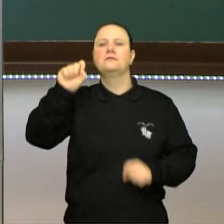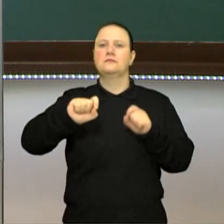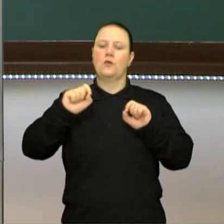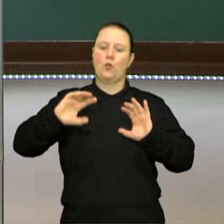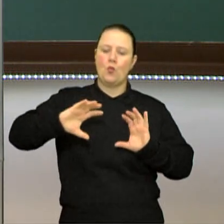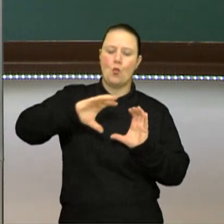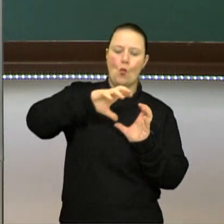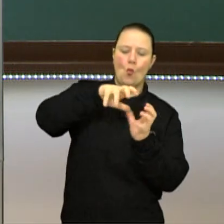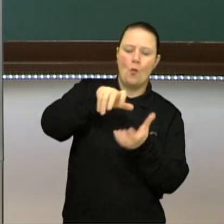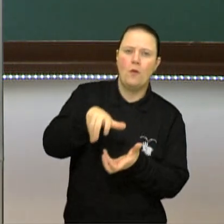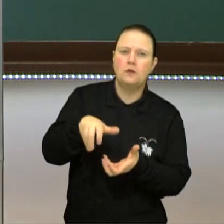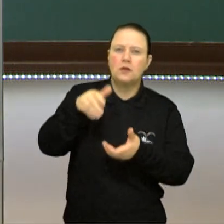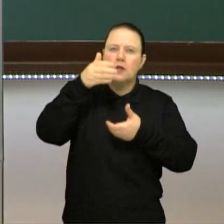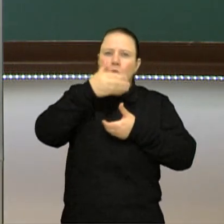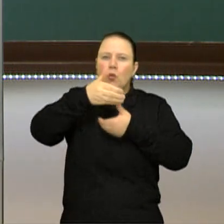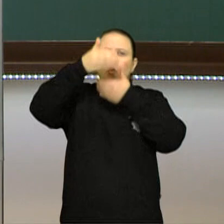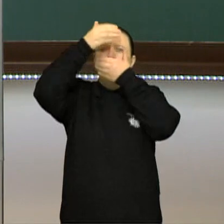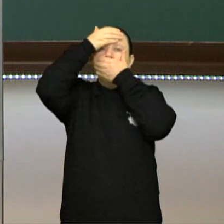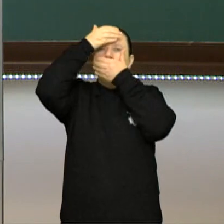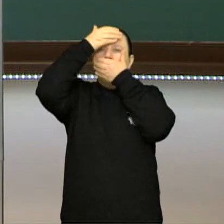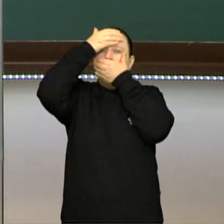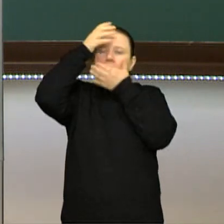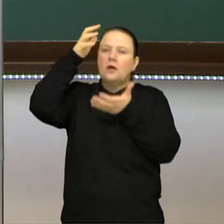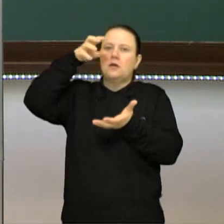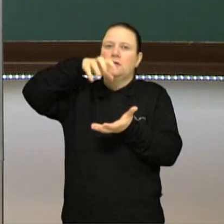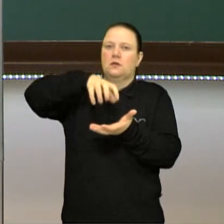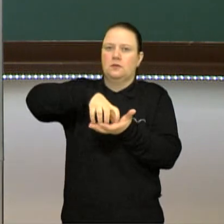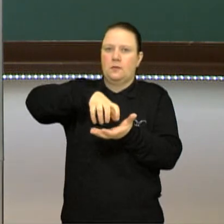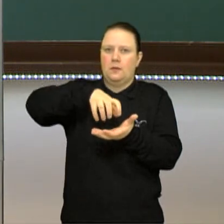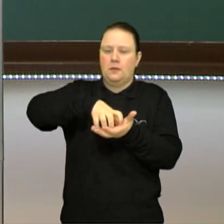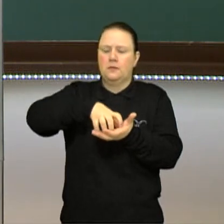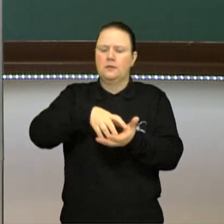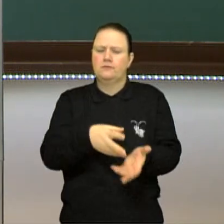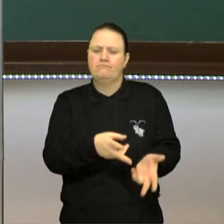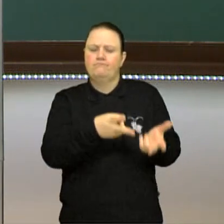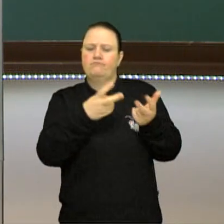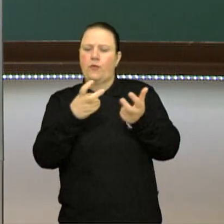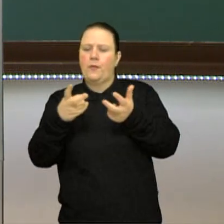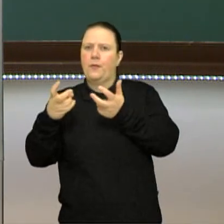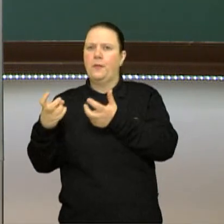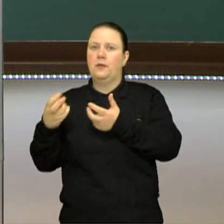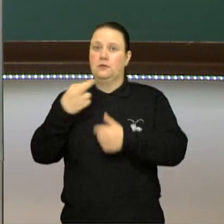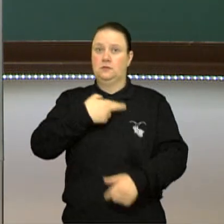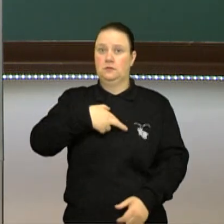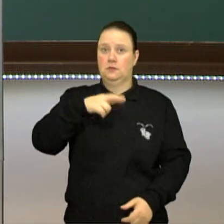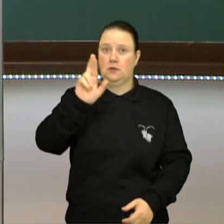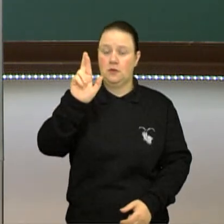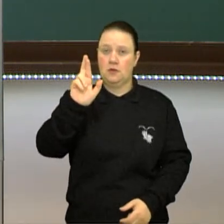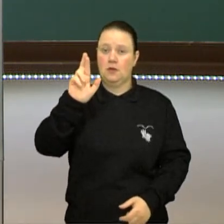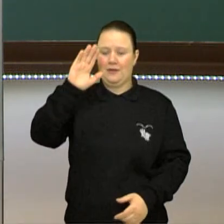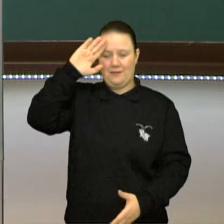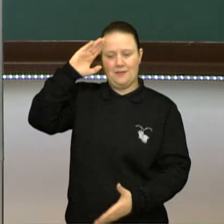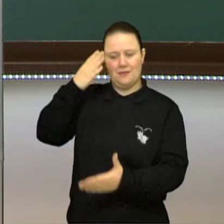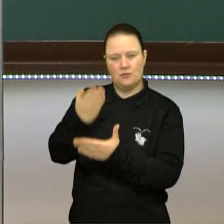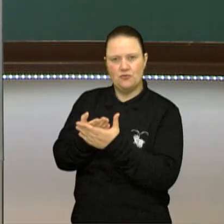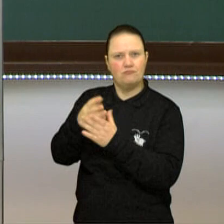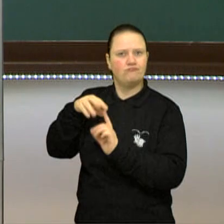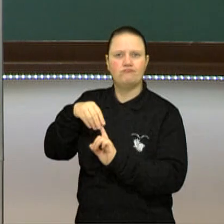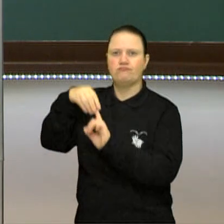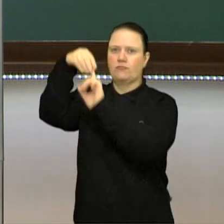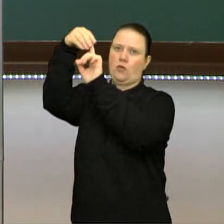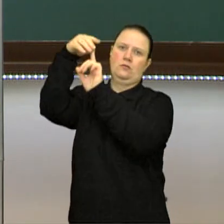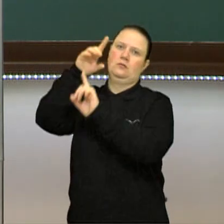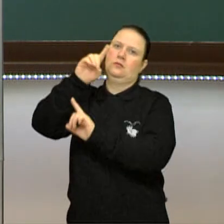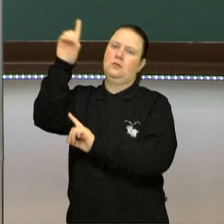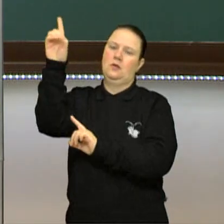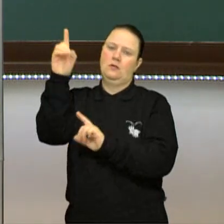islâmico, sobre o islamismo, tá? Vamos conhecer o mundo árabe, o islamismo, essa religião monoteísta que só cresce nos